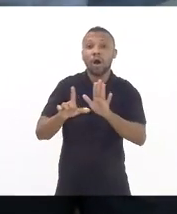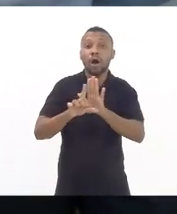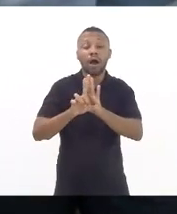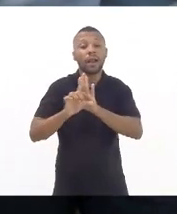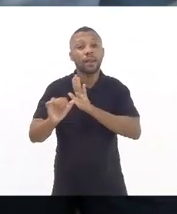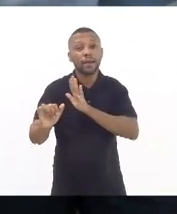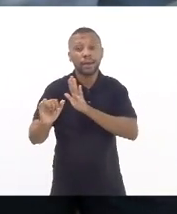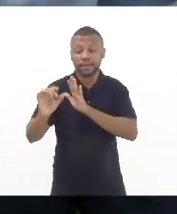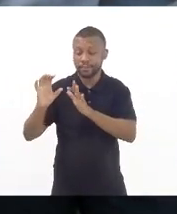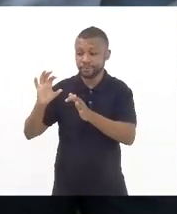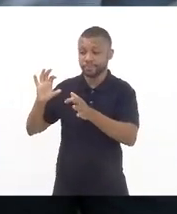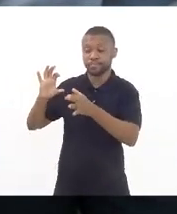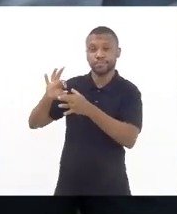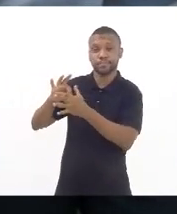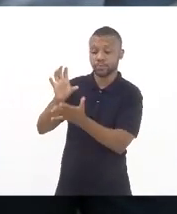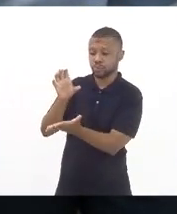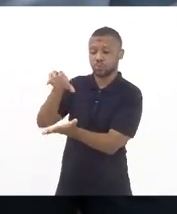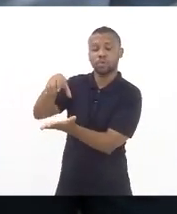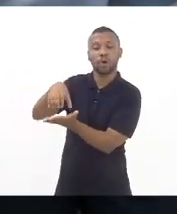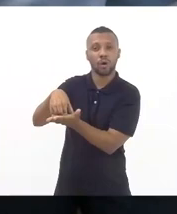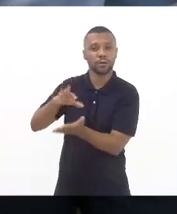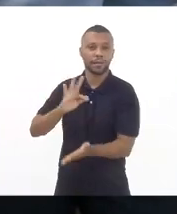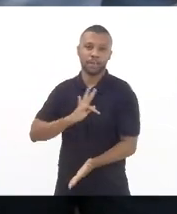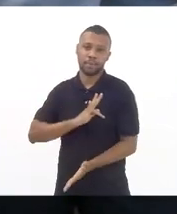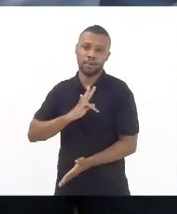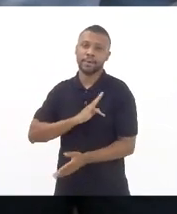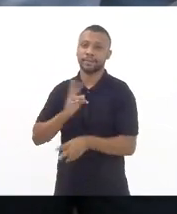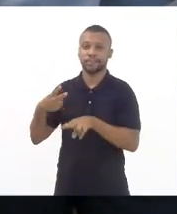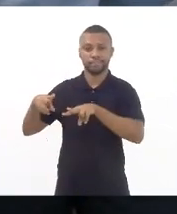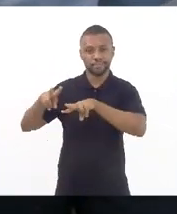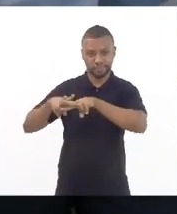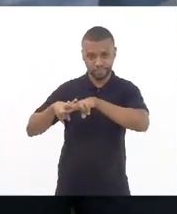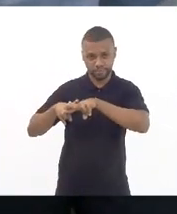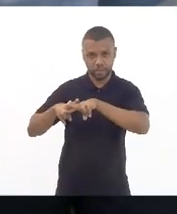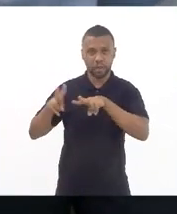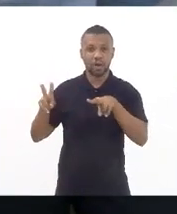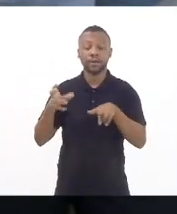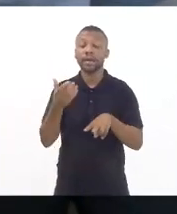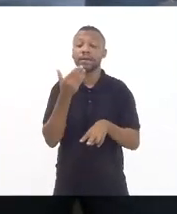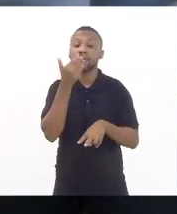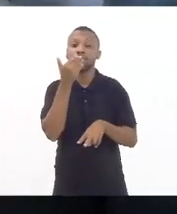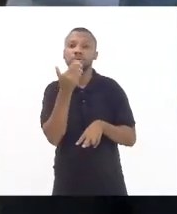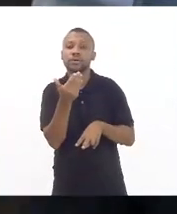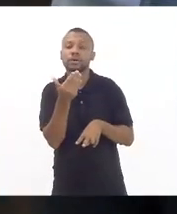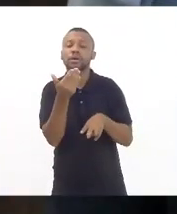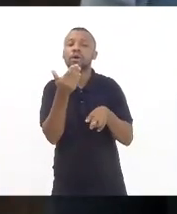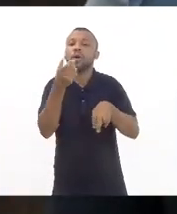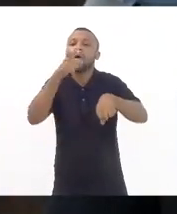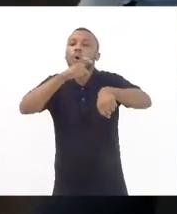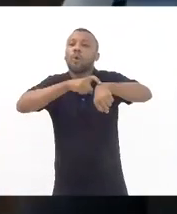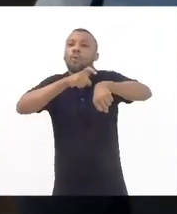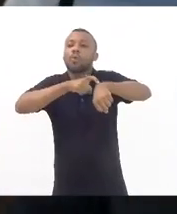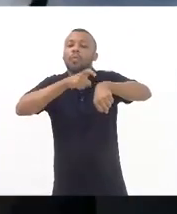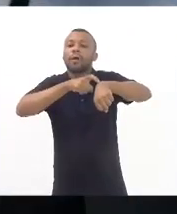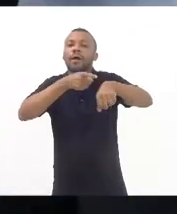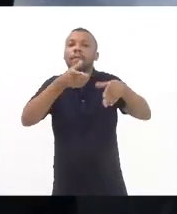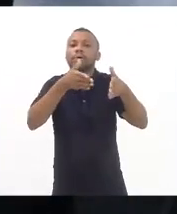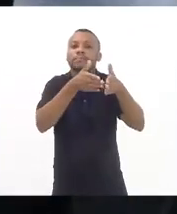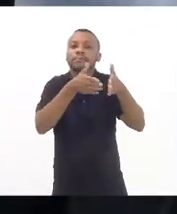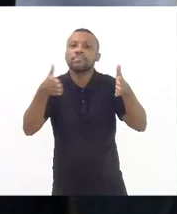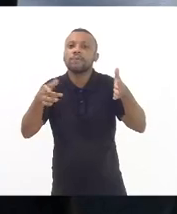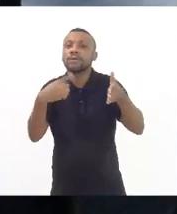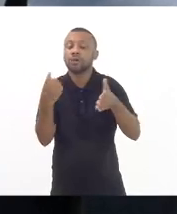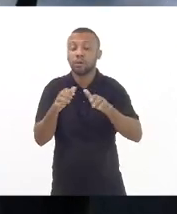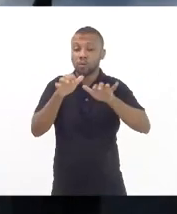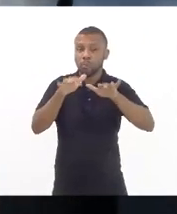Penal, mas eu queria justamente por isso, presidente, pedir um tempo de ampliação para a gente protocolar a